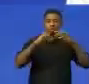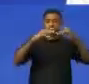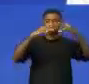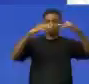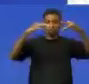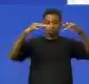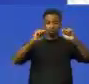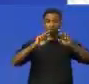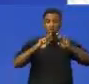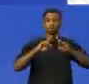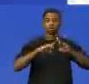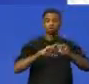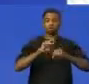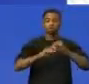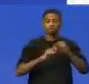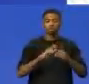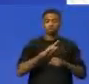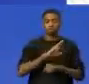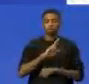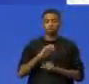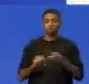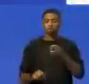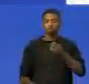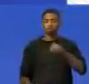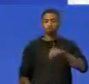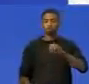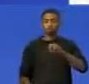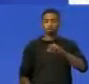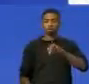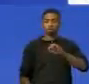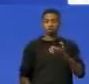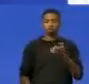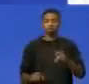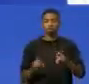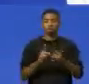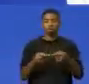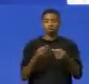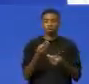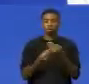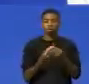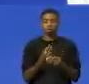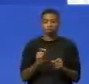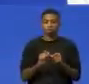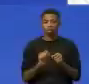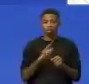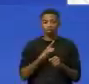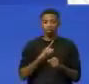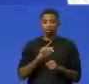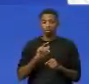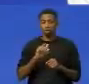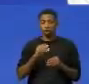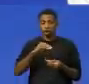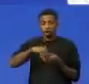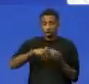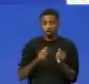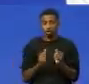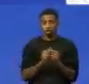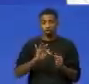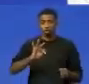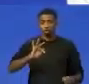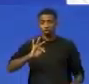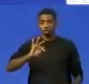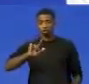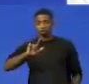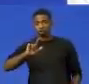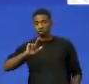gases inertes, o estrangeiro, que seria o xenônio, e queria combinar-se fugazmente com flúor, ávido e vivaz.